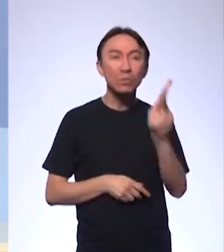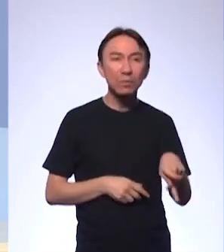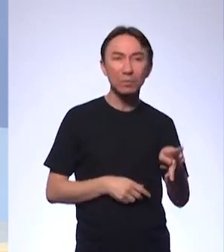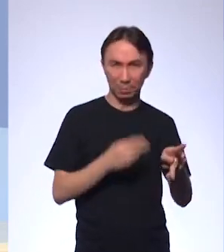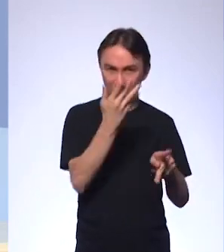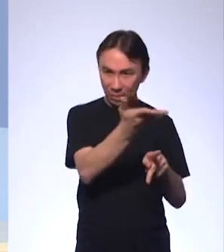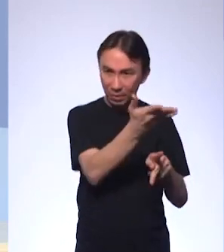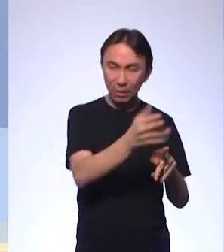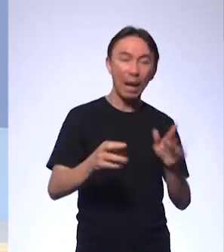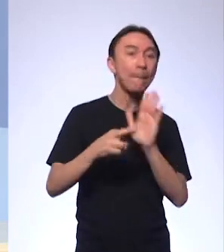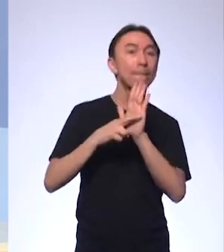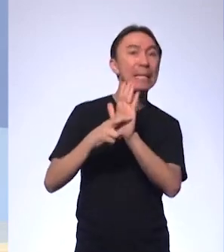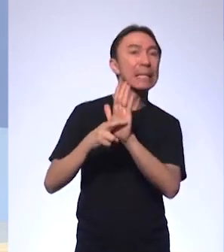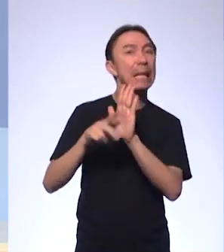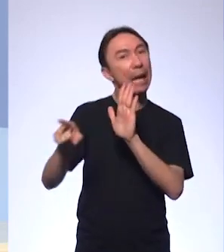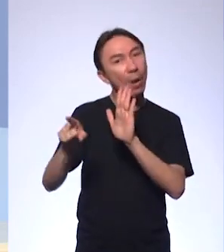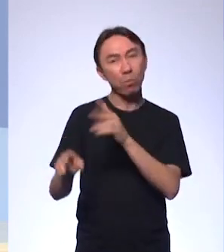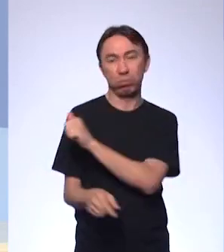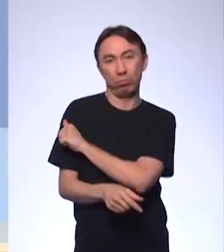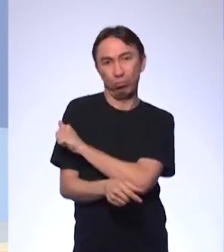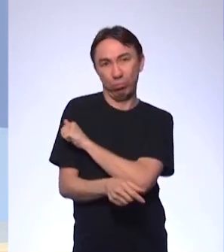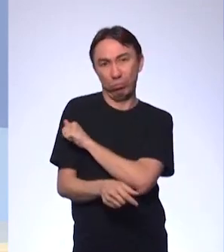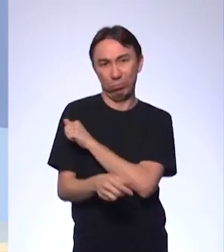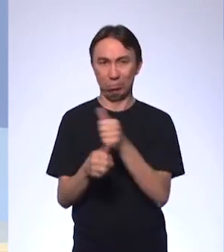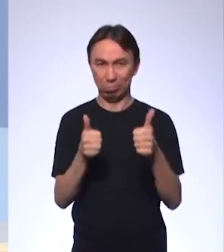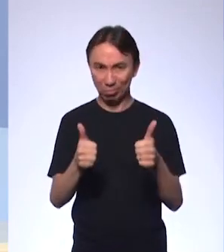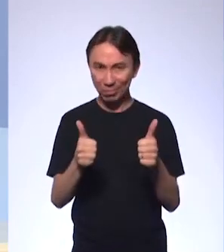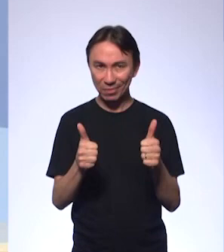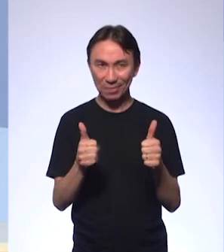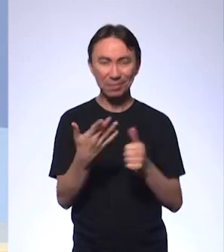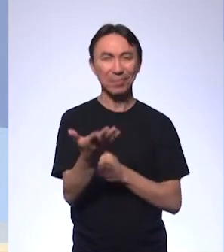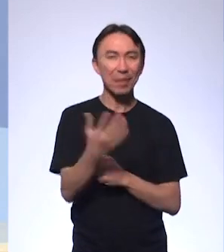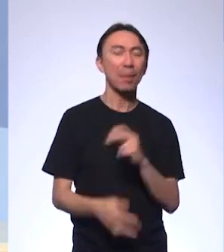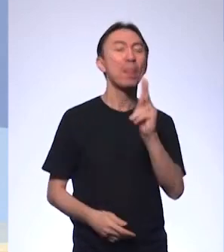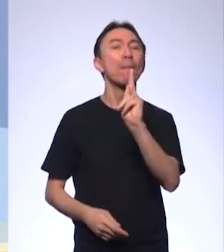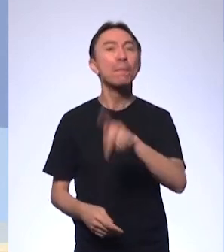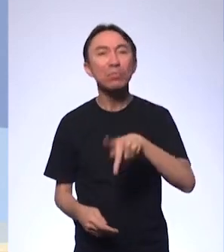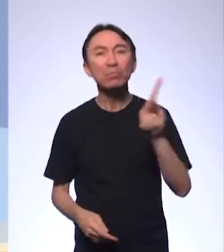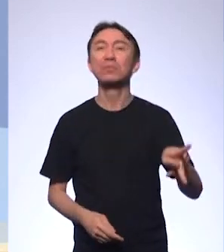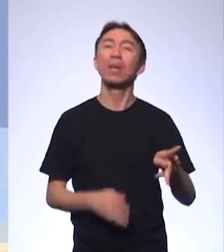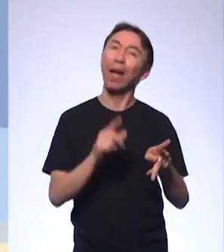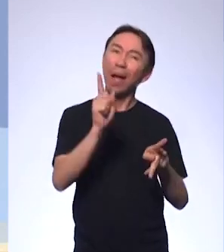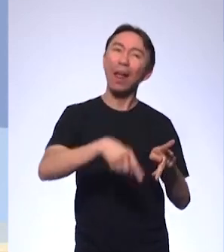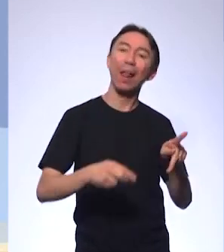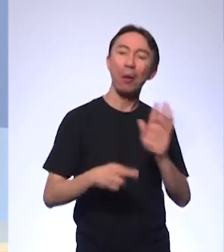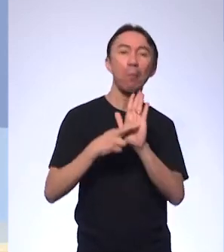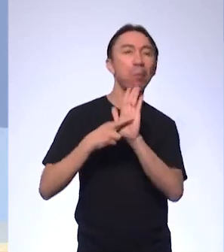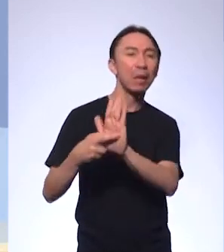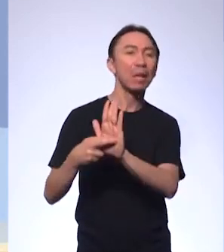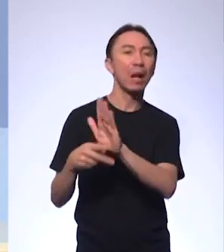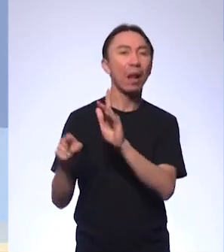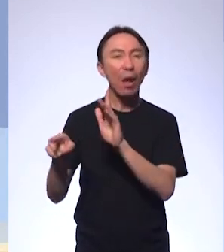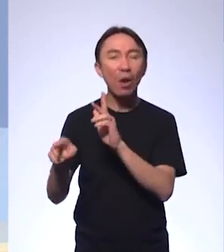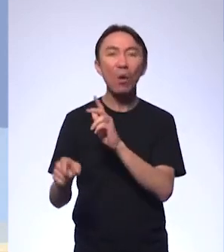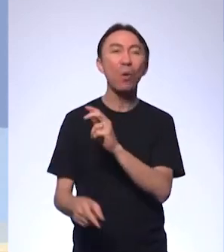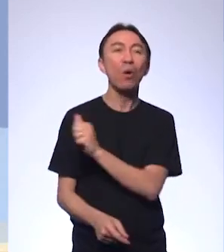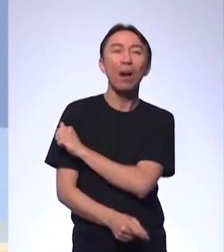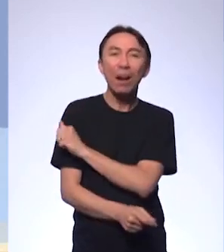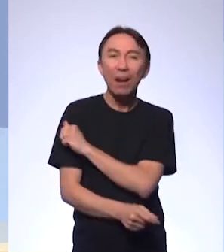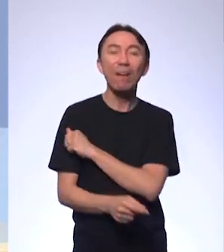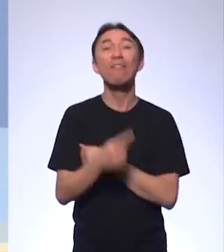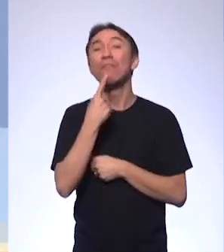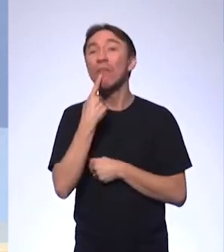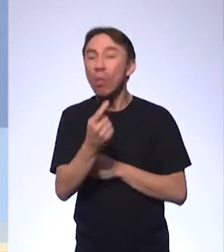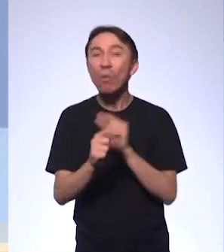porta-vozes dos alunos, ok? E a grande maioria dos professores estão, né, fazendo esse papel de porta-voz dos alunos, colocando que todas essas imagens,